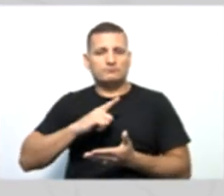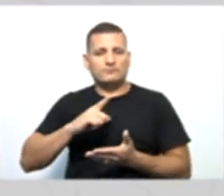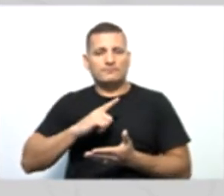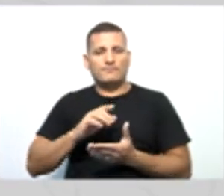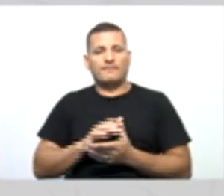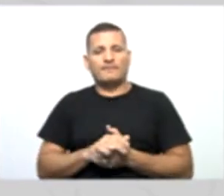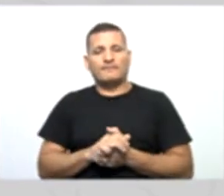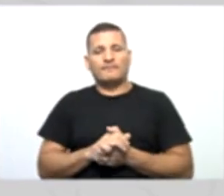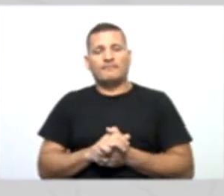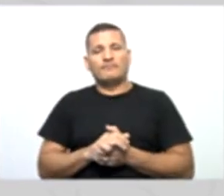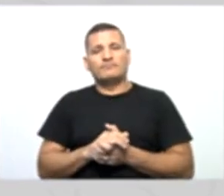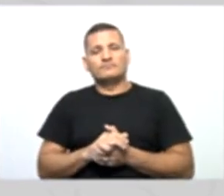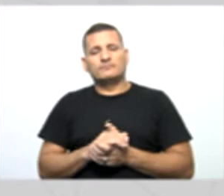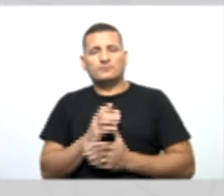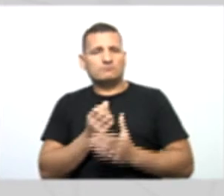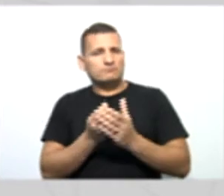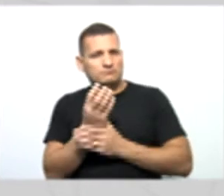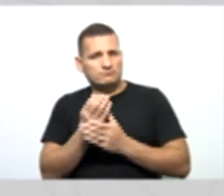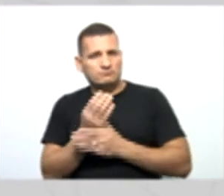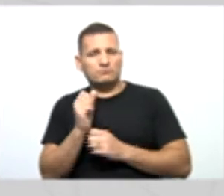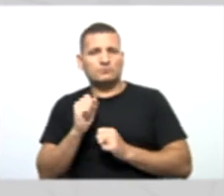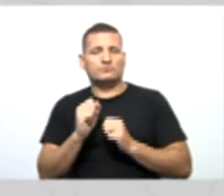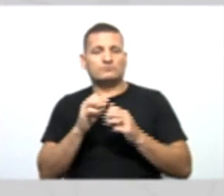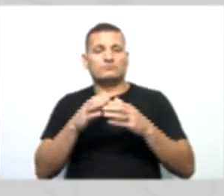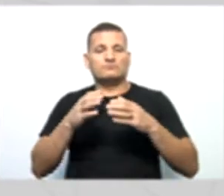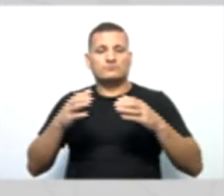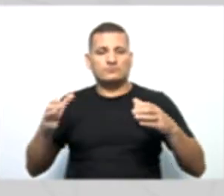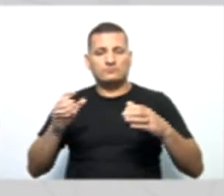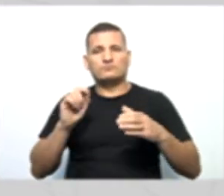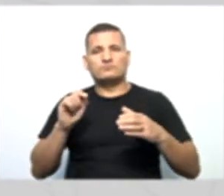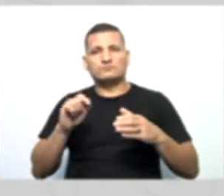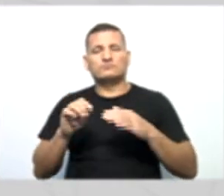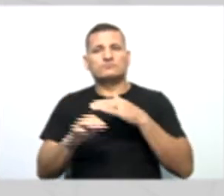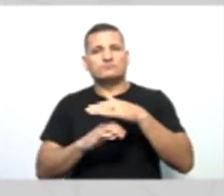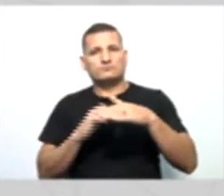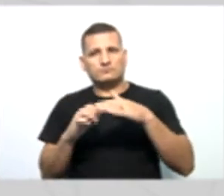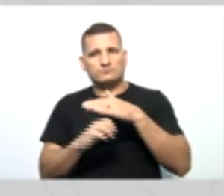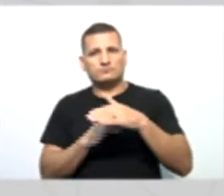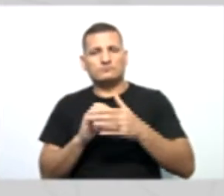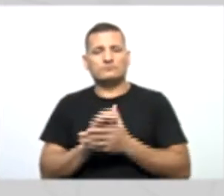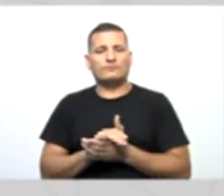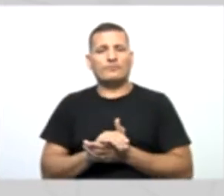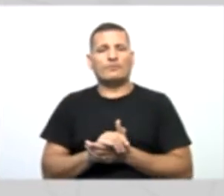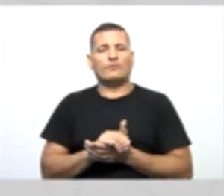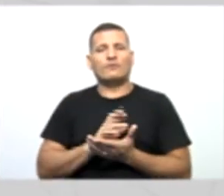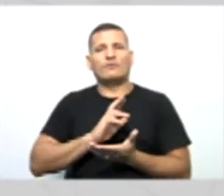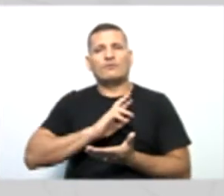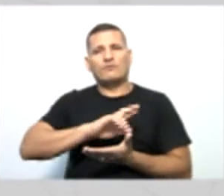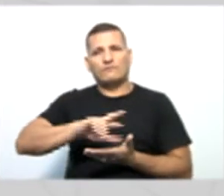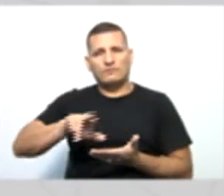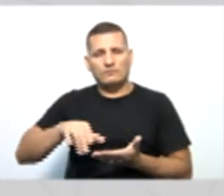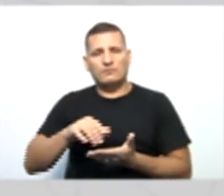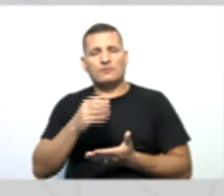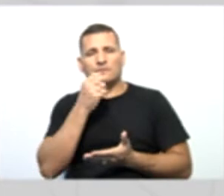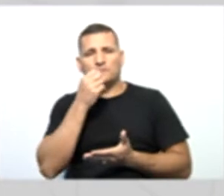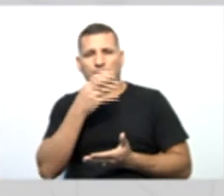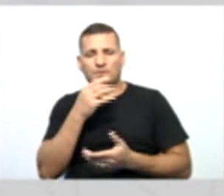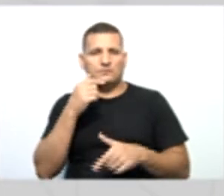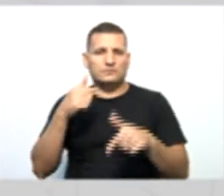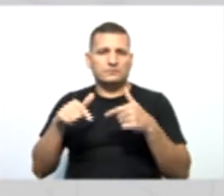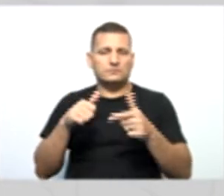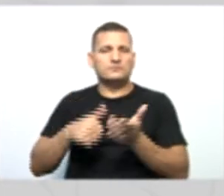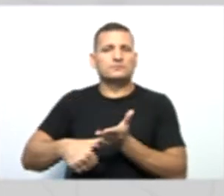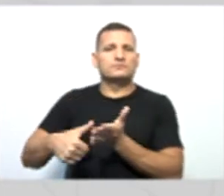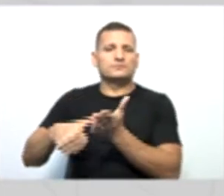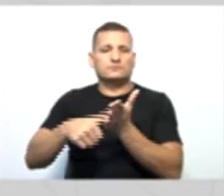pode ser aumentada através do empreendedorismo na cooperativa. A variedade de bens e serviços aos